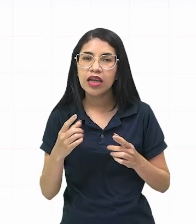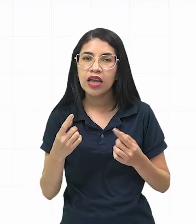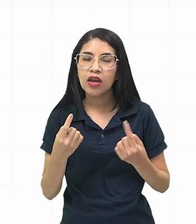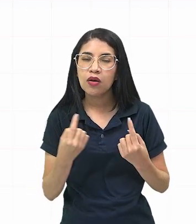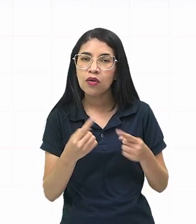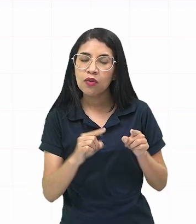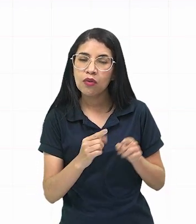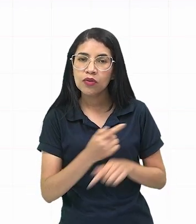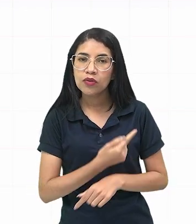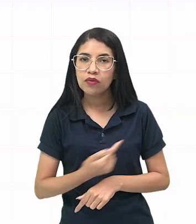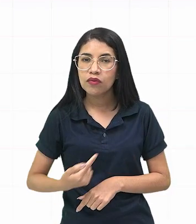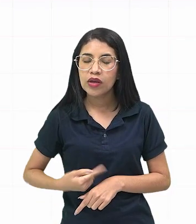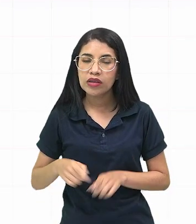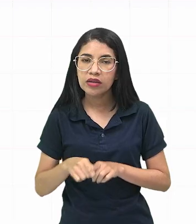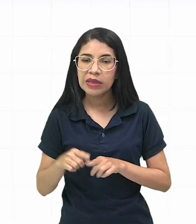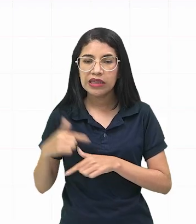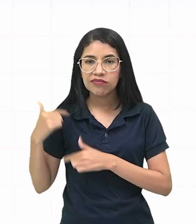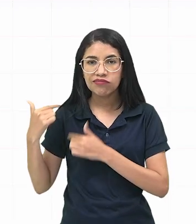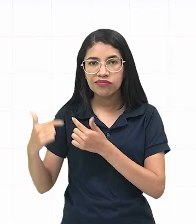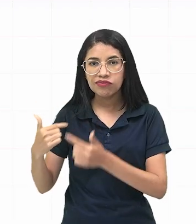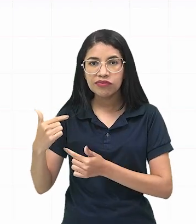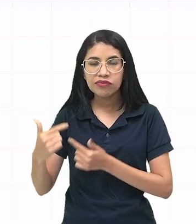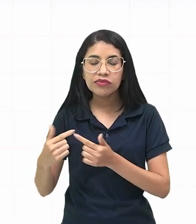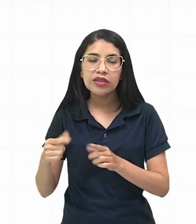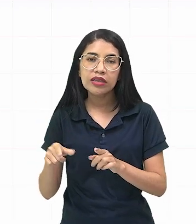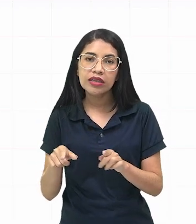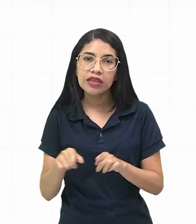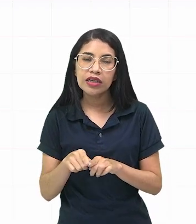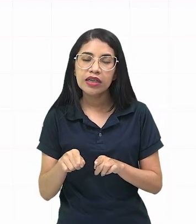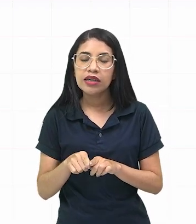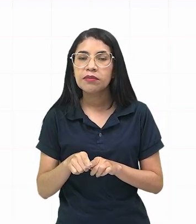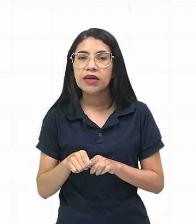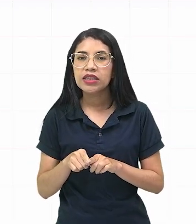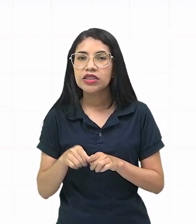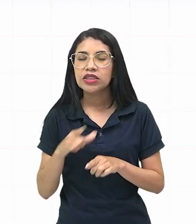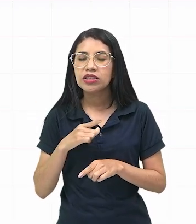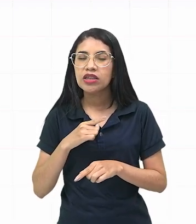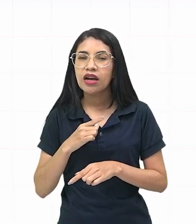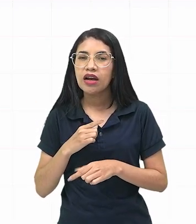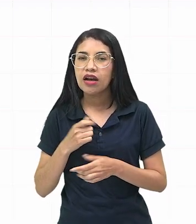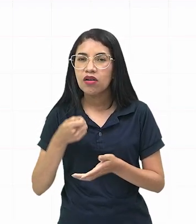contra o governo, que era muito conservador, que era muito